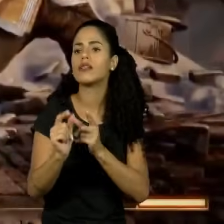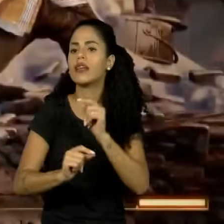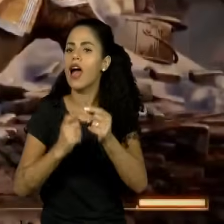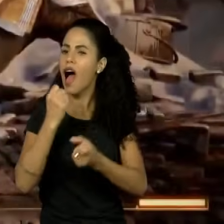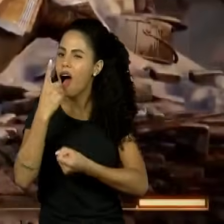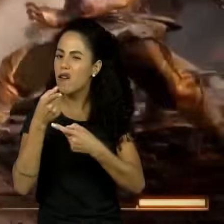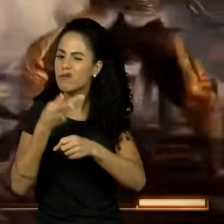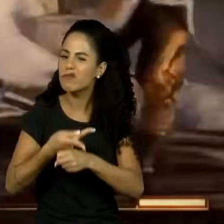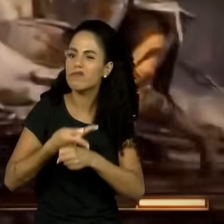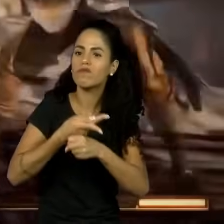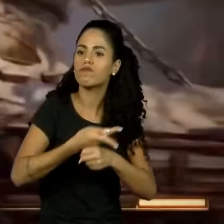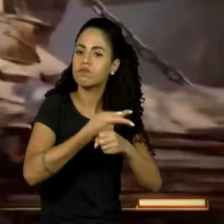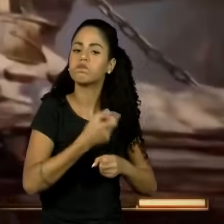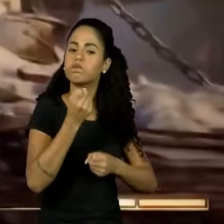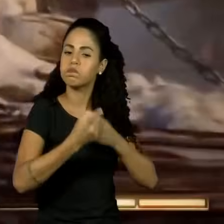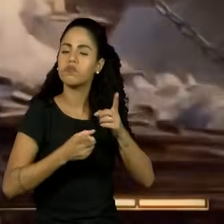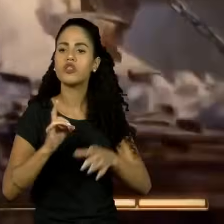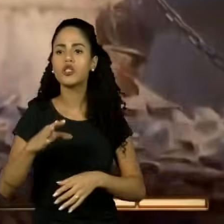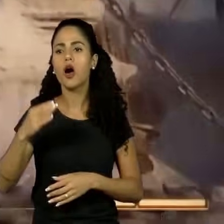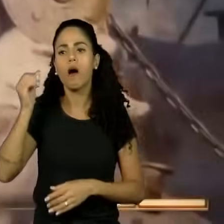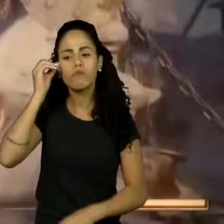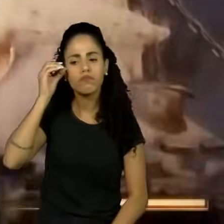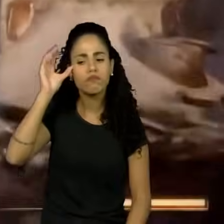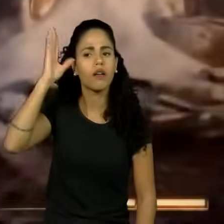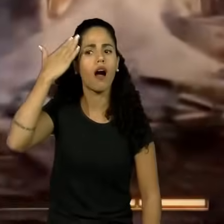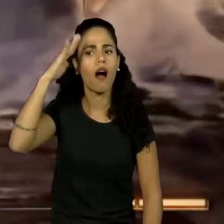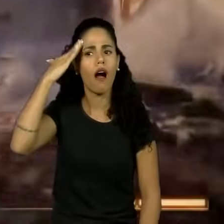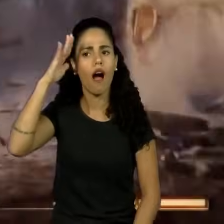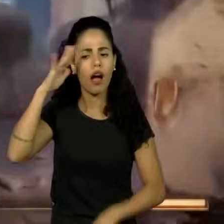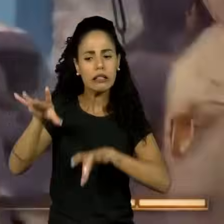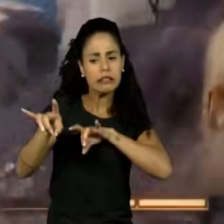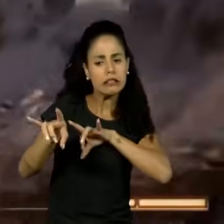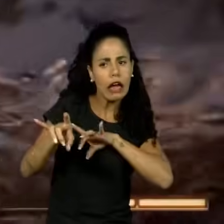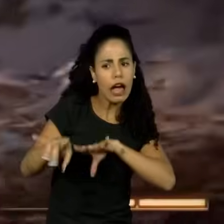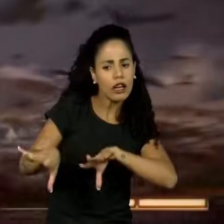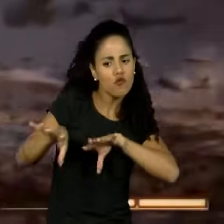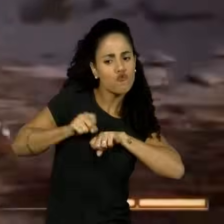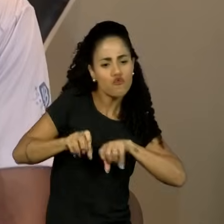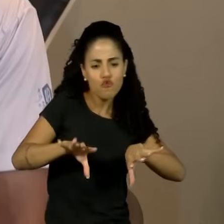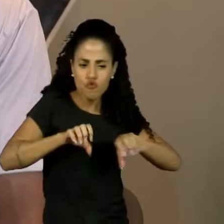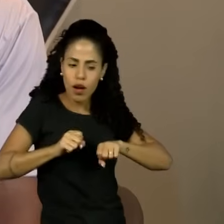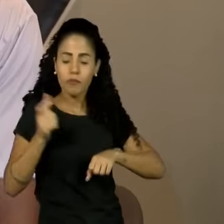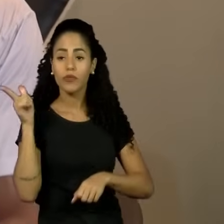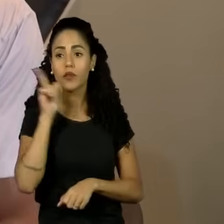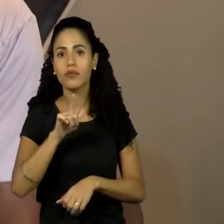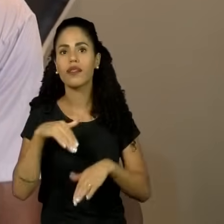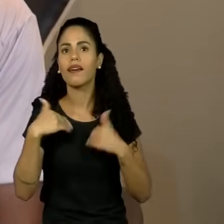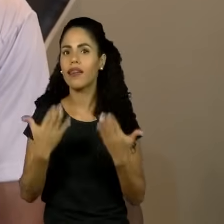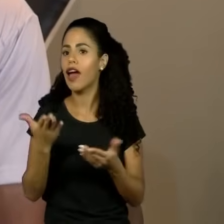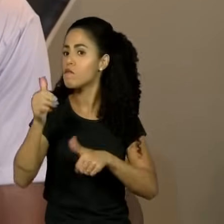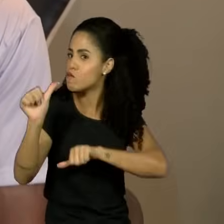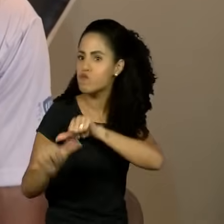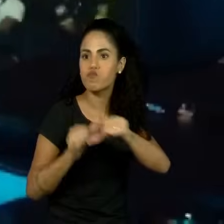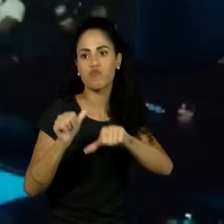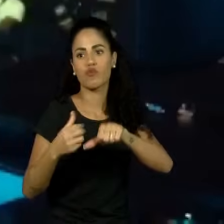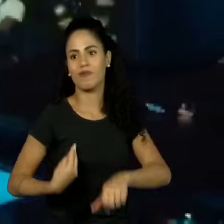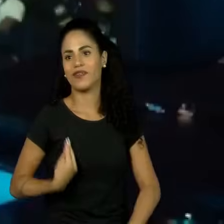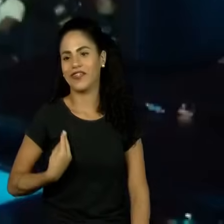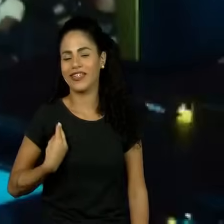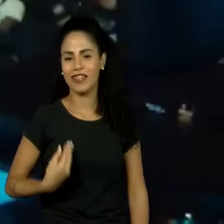alguns campeonatos e tal, algum reconhecimento, também ganhar algumas das premiações ali e tal. E foi ali que mudou bastante